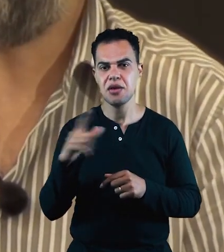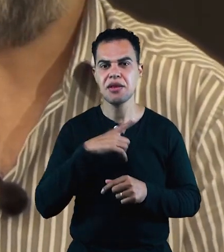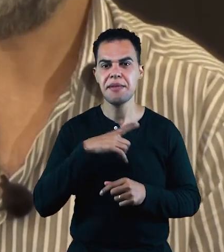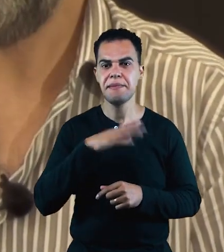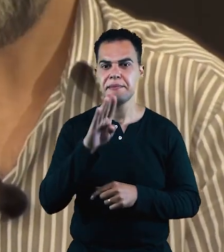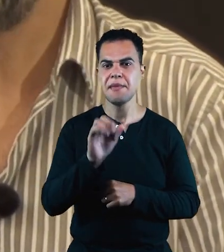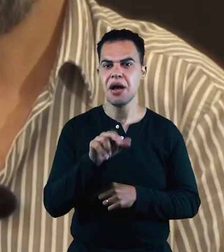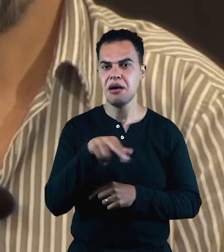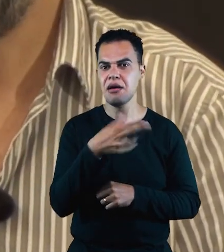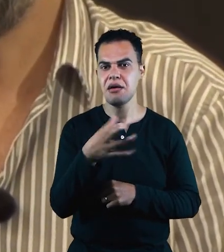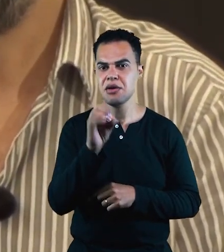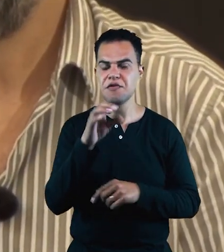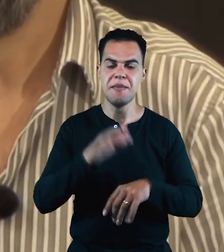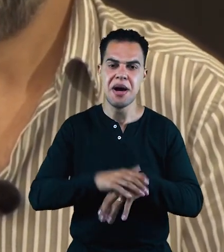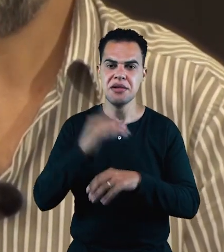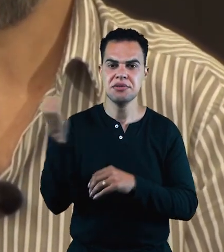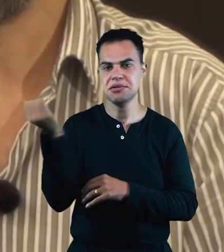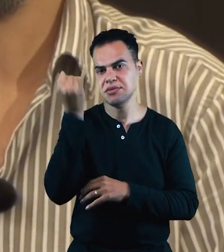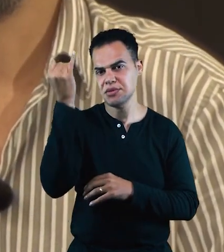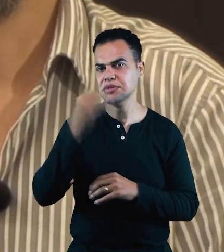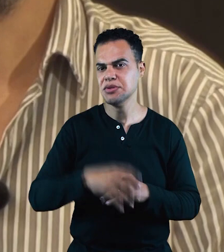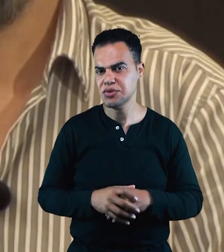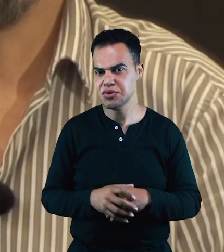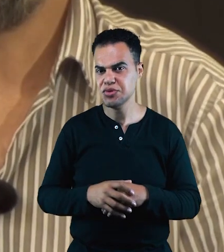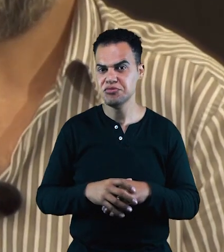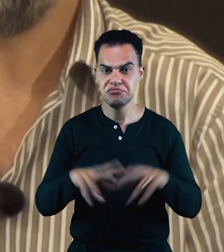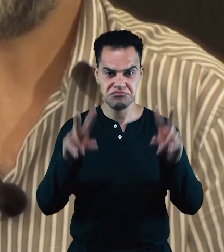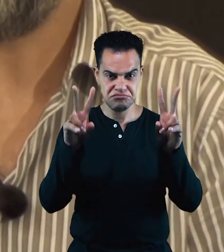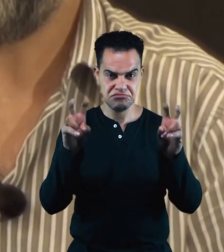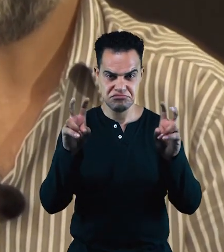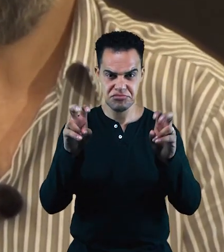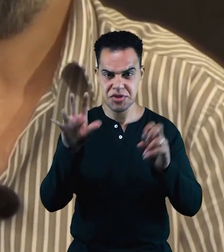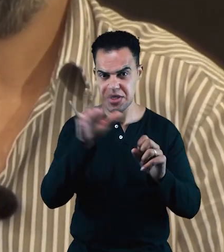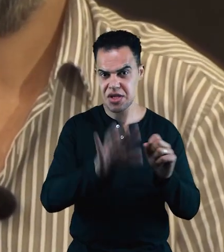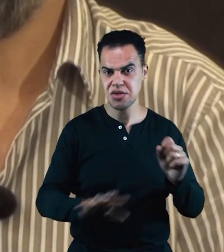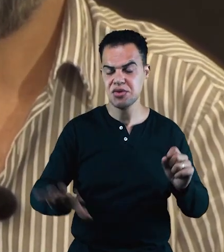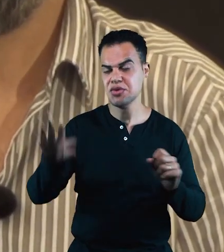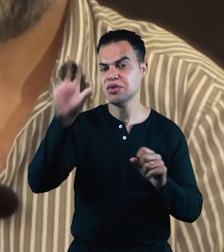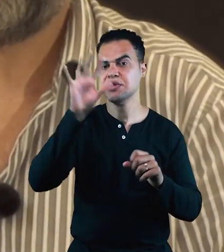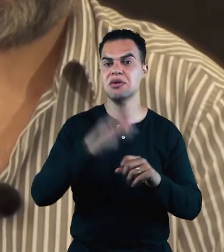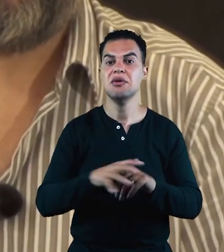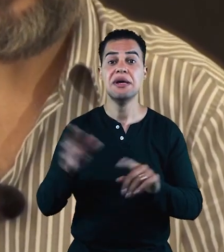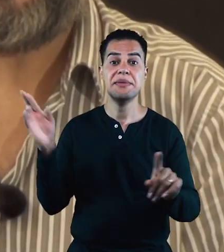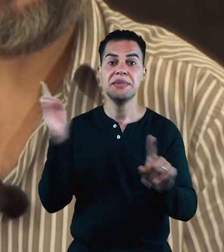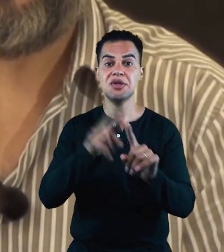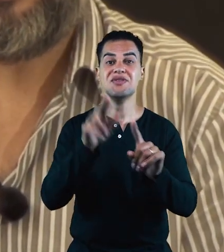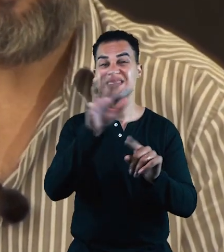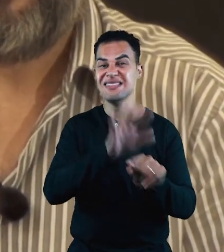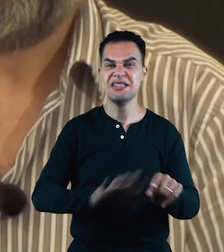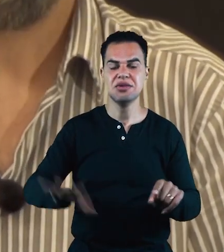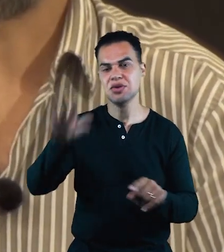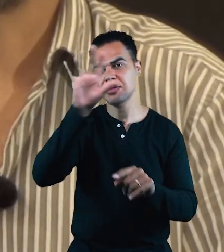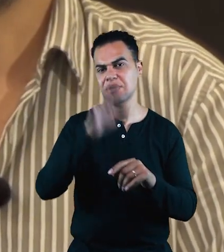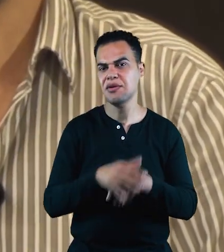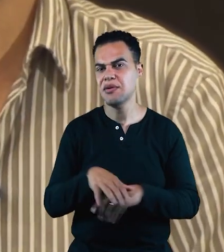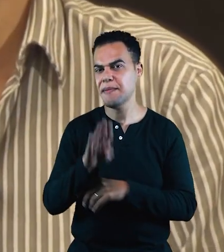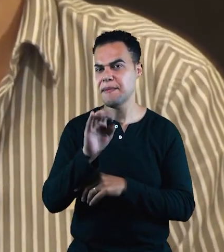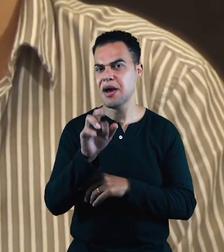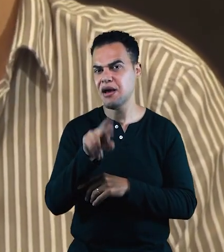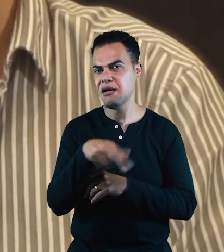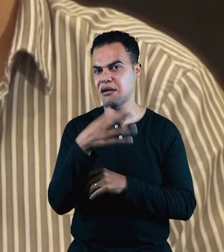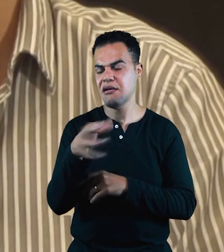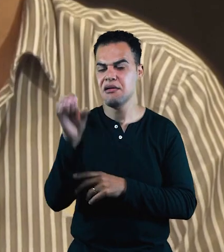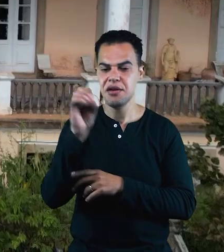Barão de Nova Friburgo, que foi o mais importante, né? Inclusive a nível nacional, uma representatividade nacional, Barão